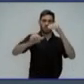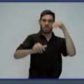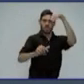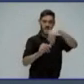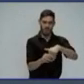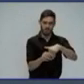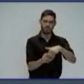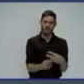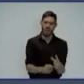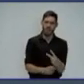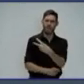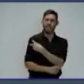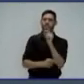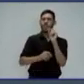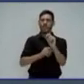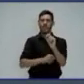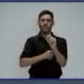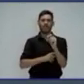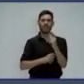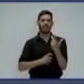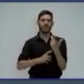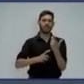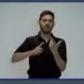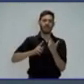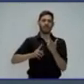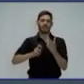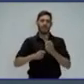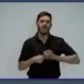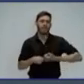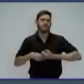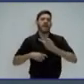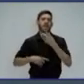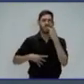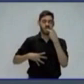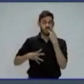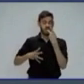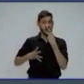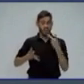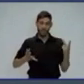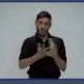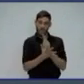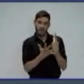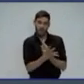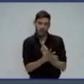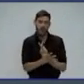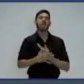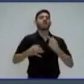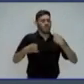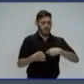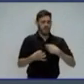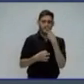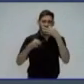cabe apenas rebater o que se disse de inverídico em relação à